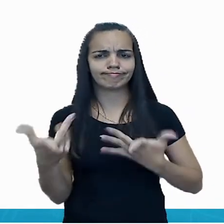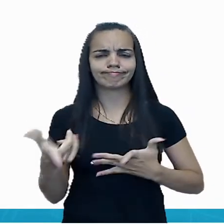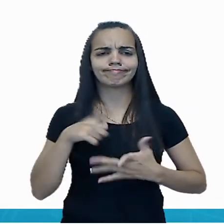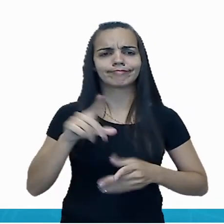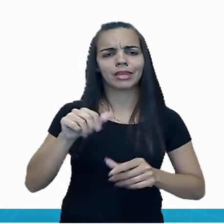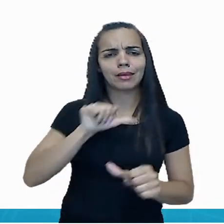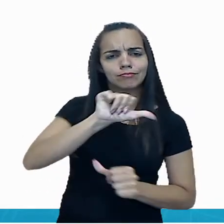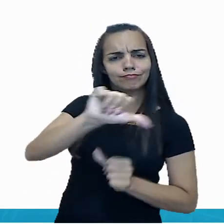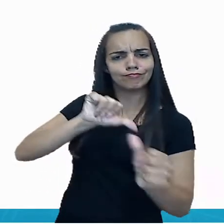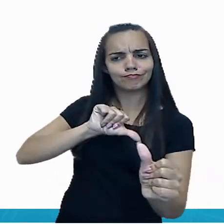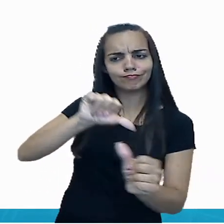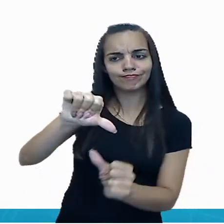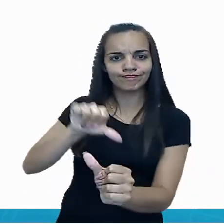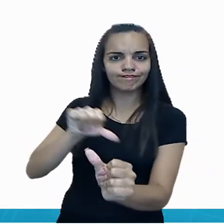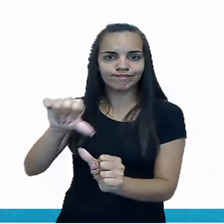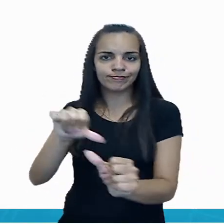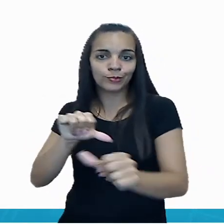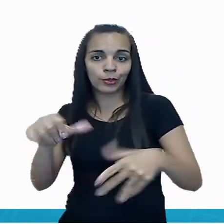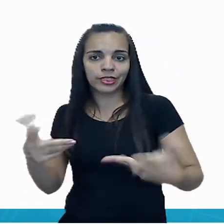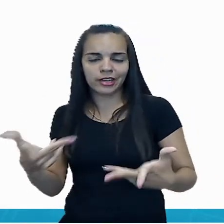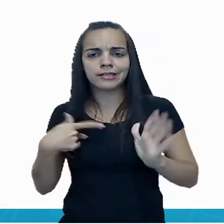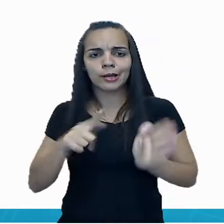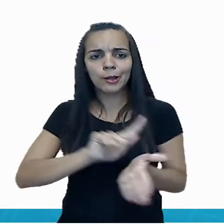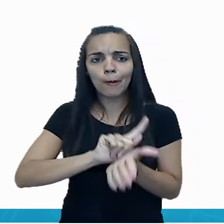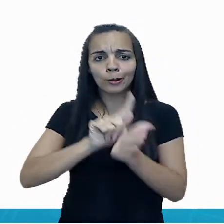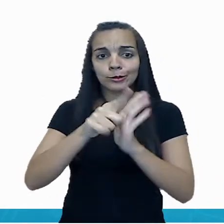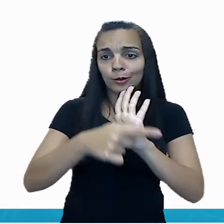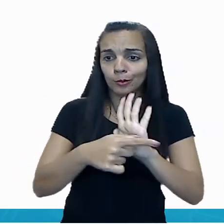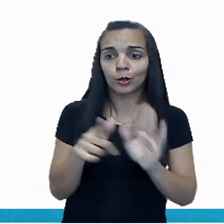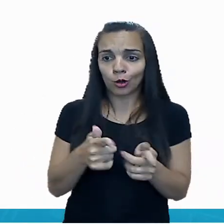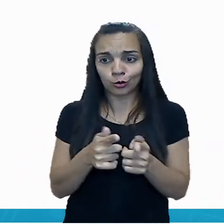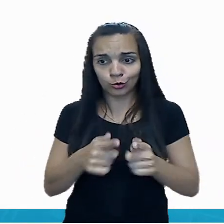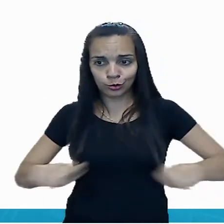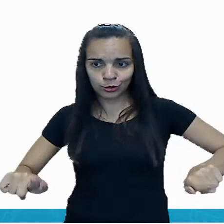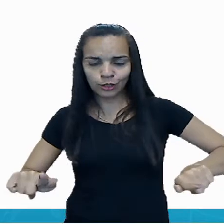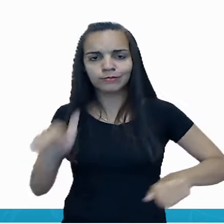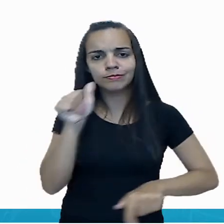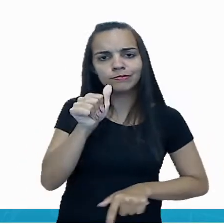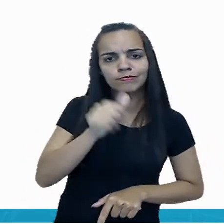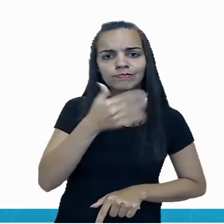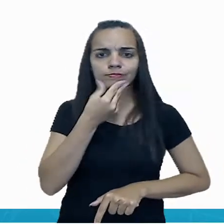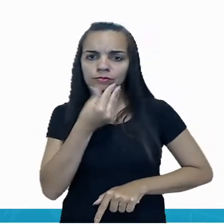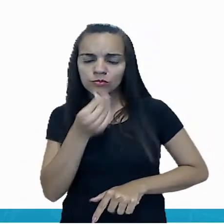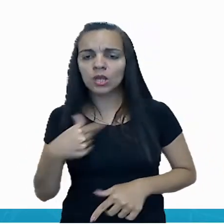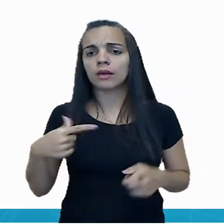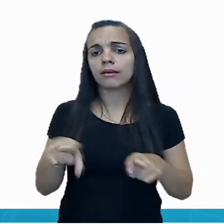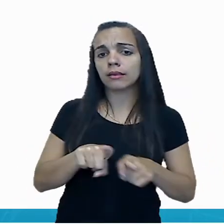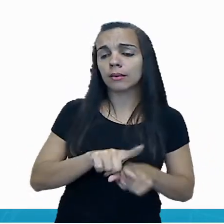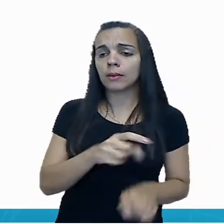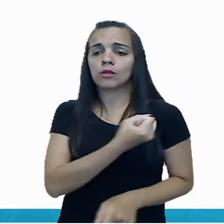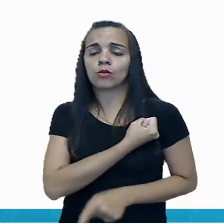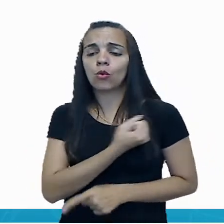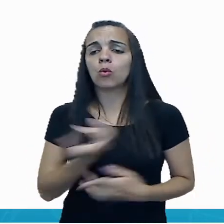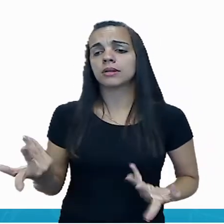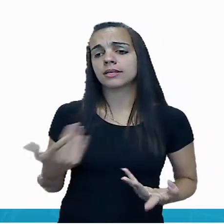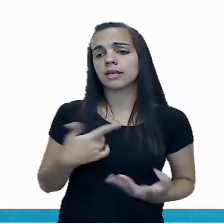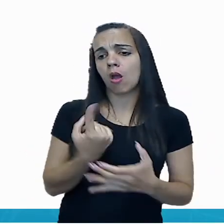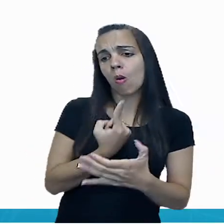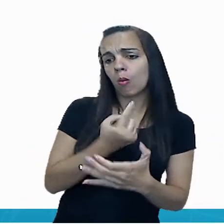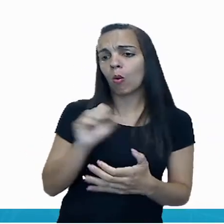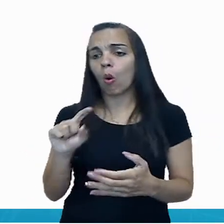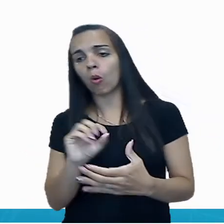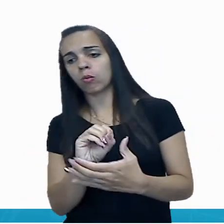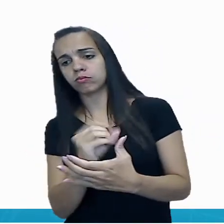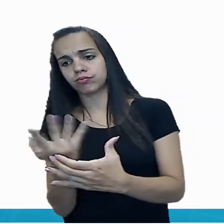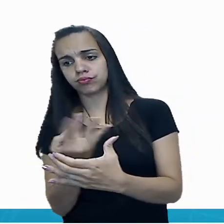podem existir no que se refere ao gênero, né? Masculino, feminino e o número, que é singular e plural.